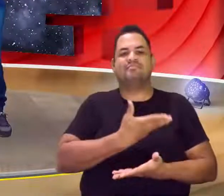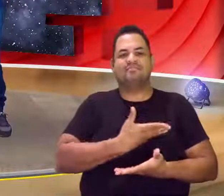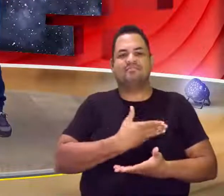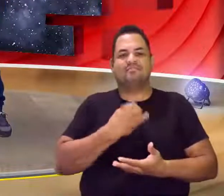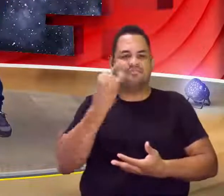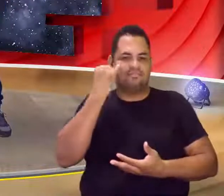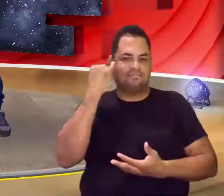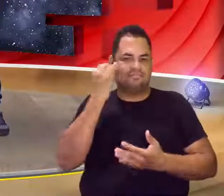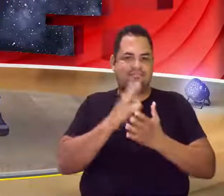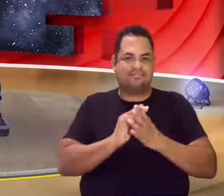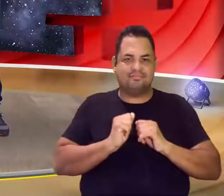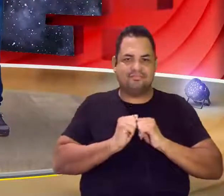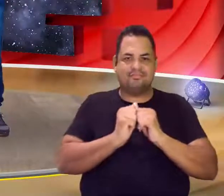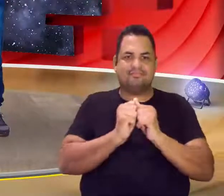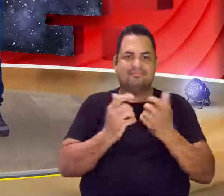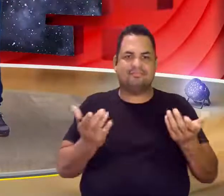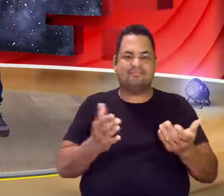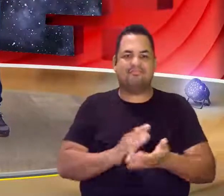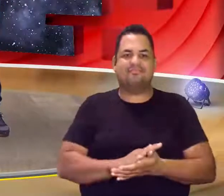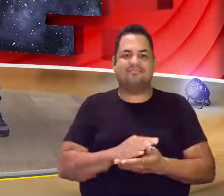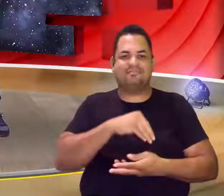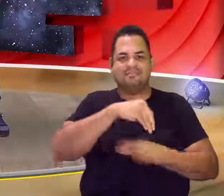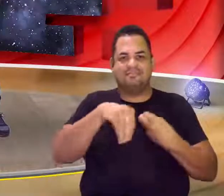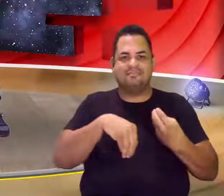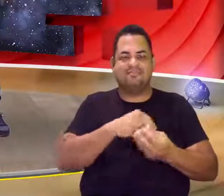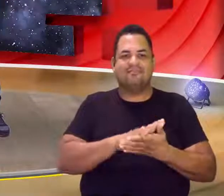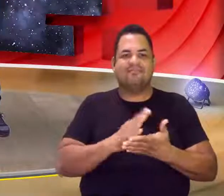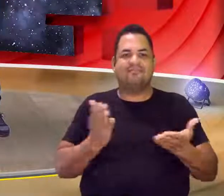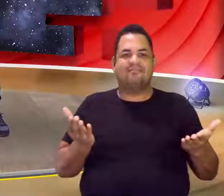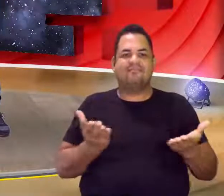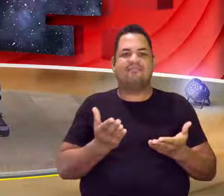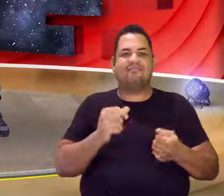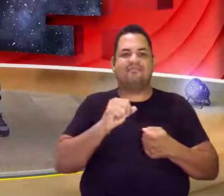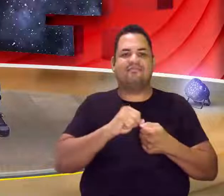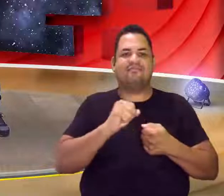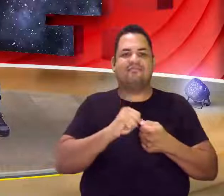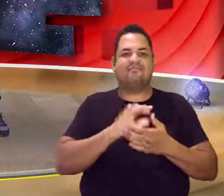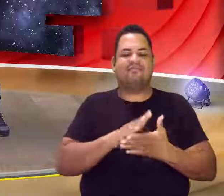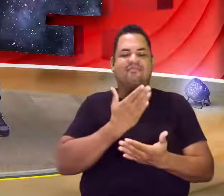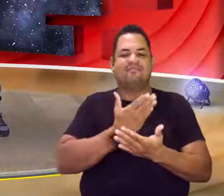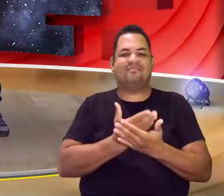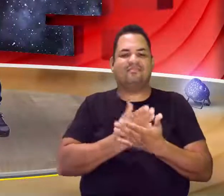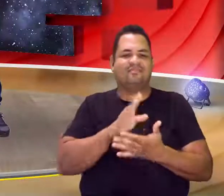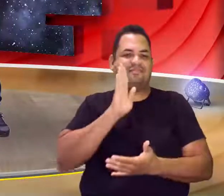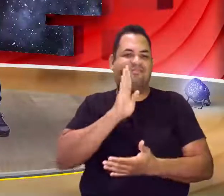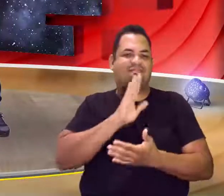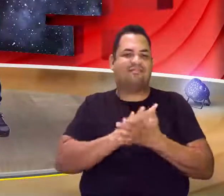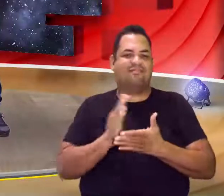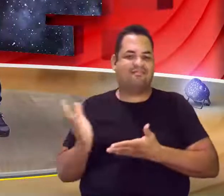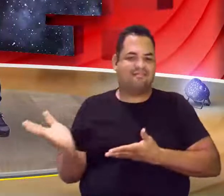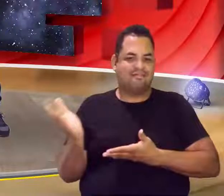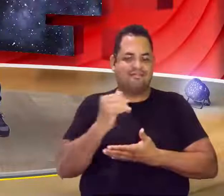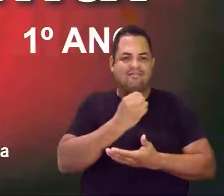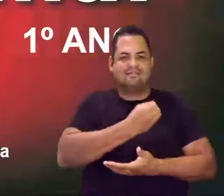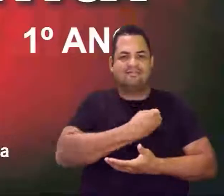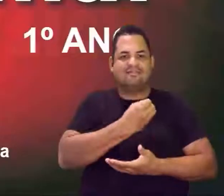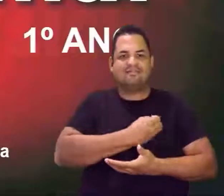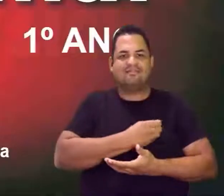com a gente aqui, como sempre, tudo junto e misturado. Aqui a gente faz uma aula bem legal para vocês. Então vamos lá, aula de